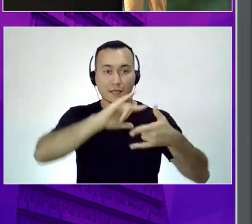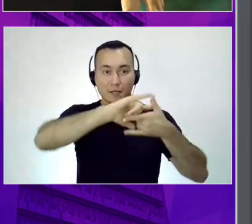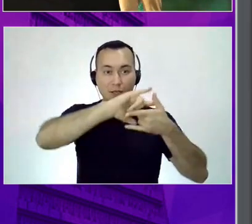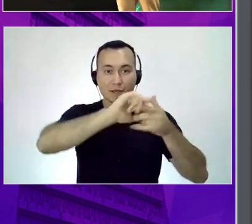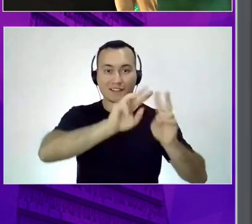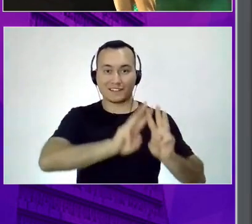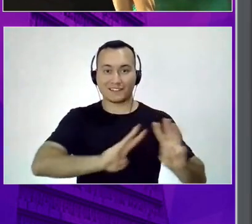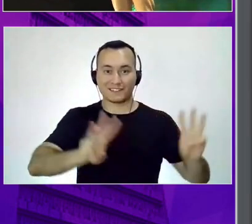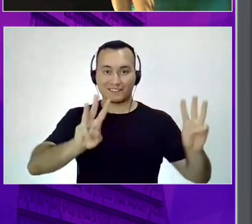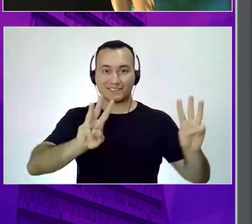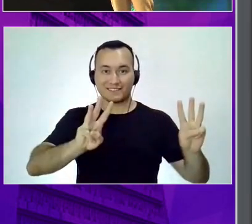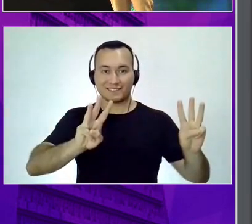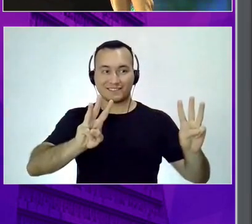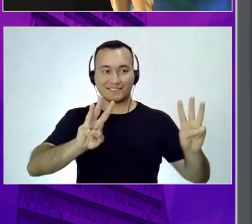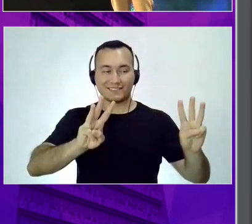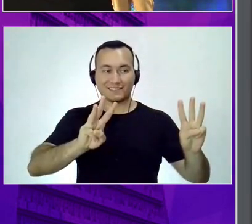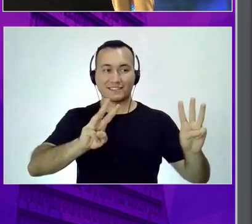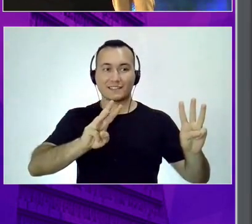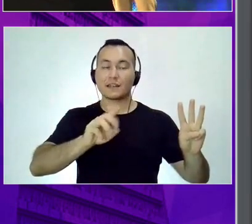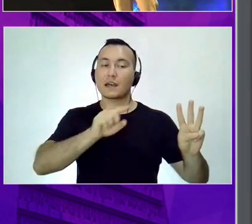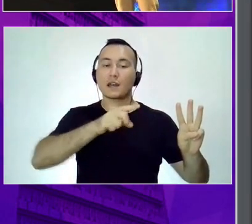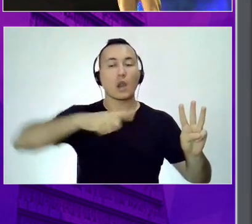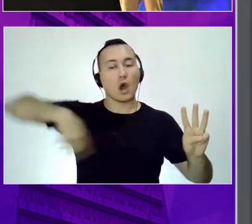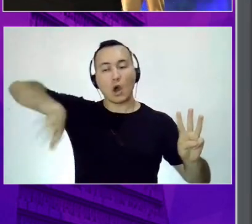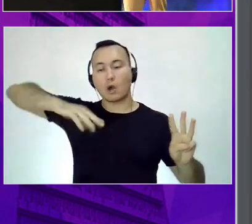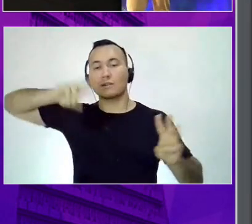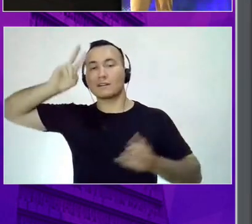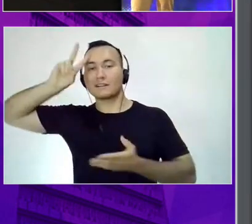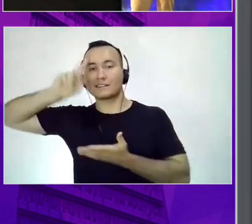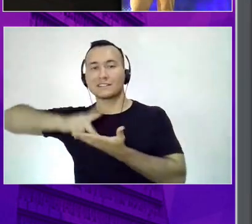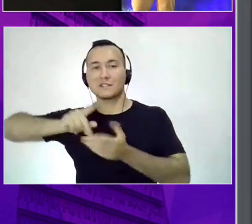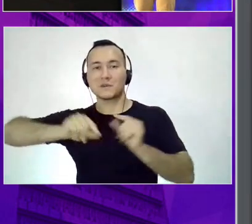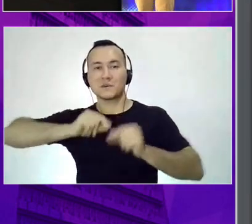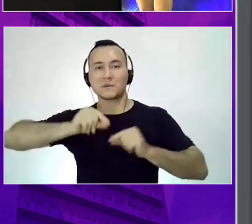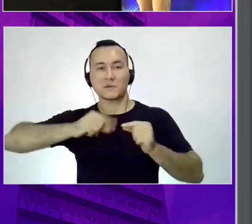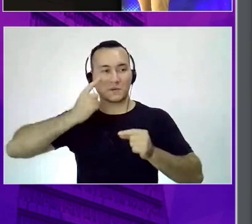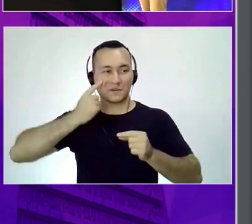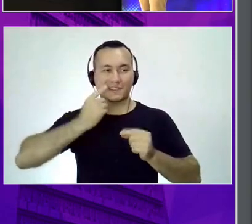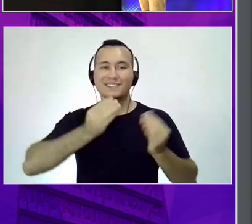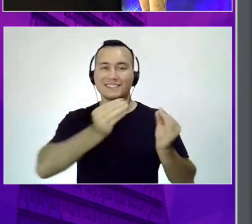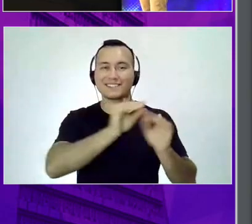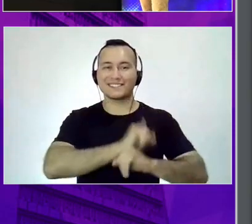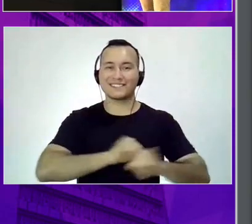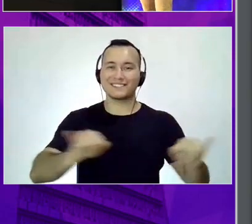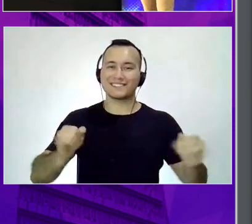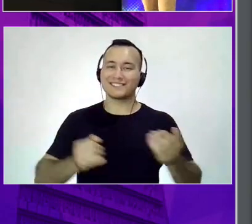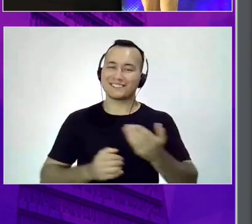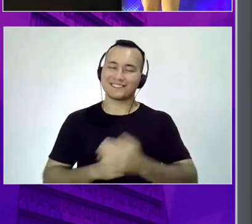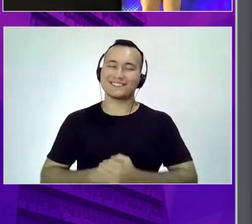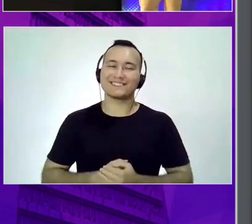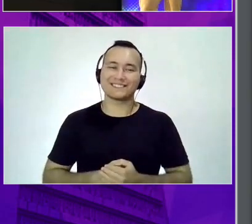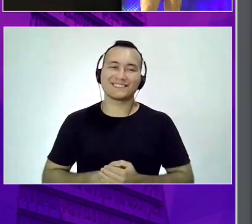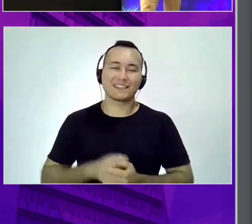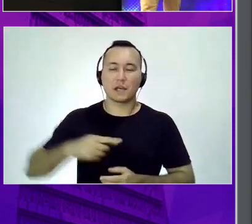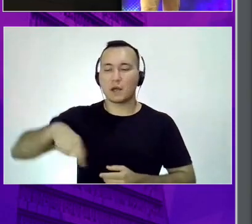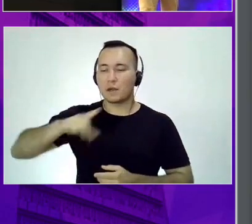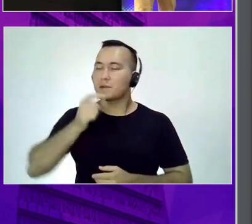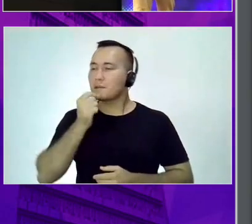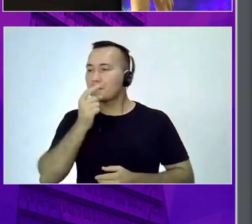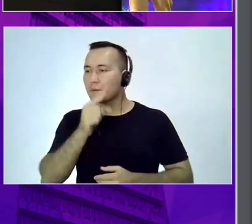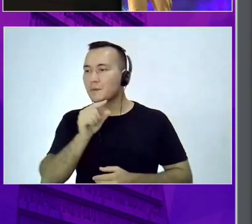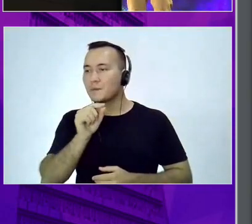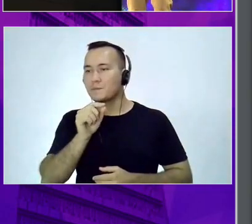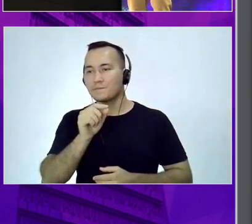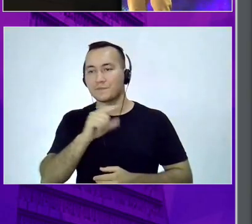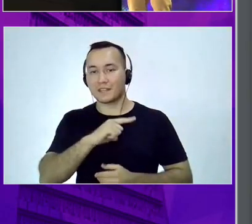Conseguimos PR, foi para exame, contando um pouco da experiência. Até a gente brincou com o título dessa conversa com a matéria do exame que